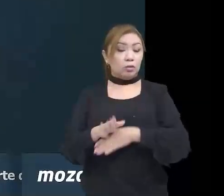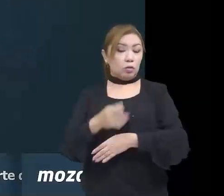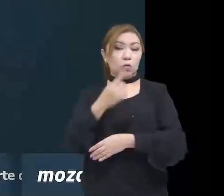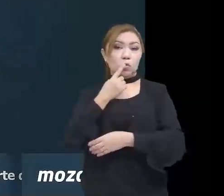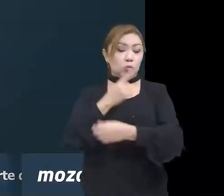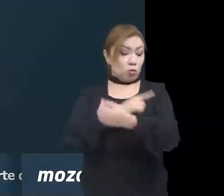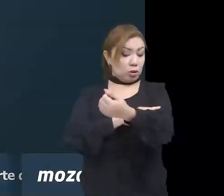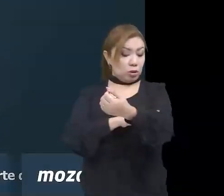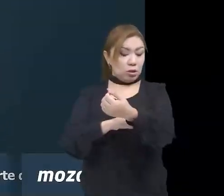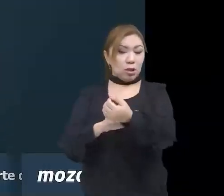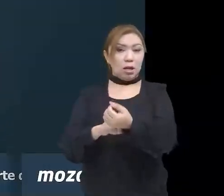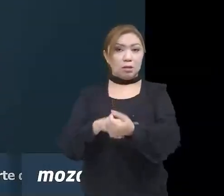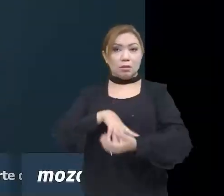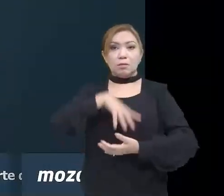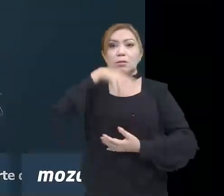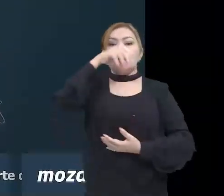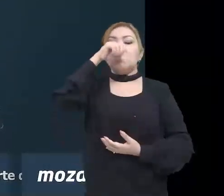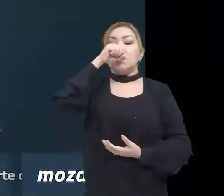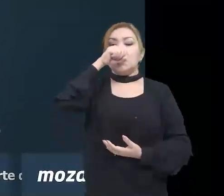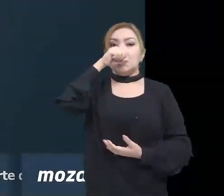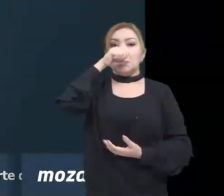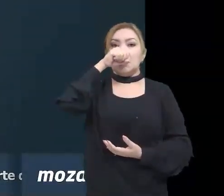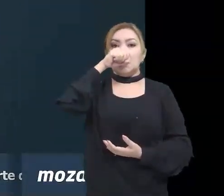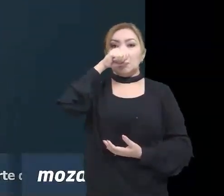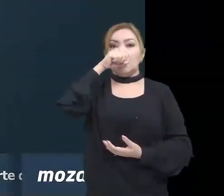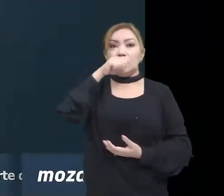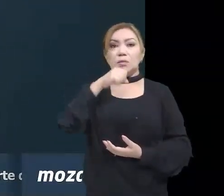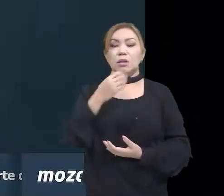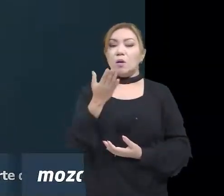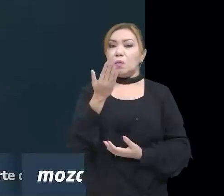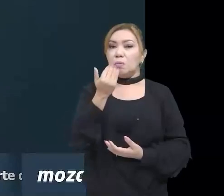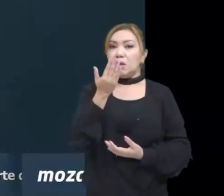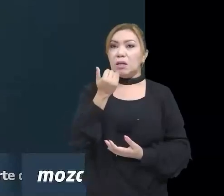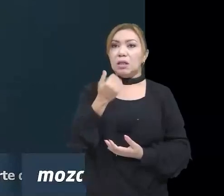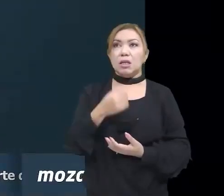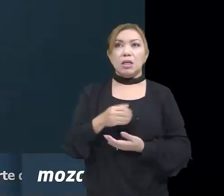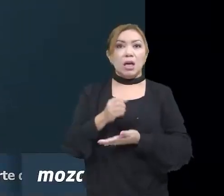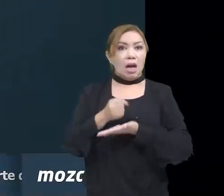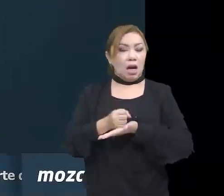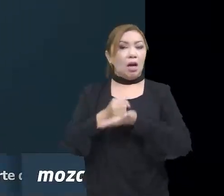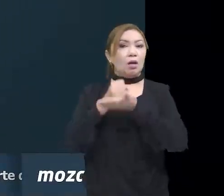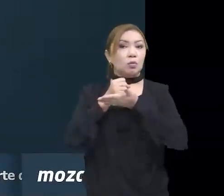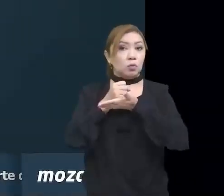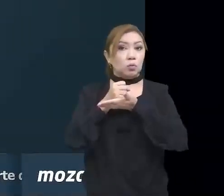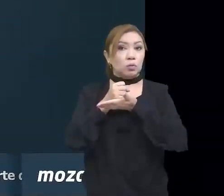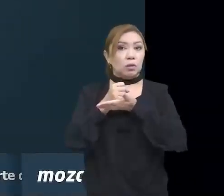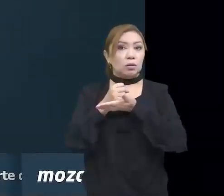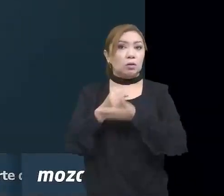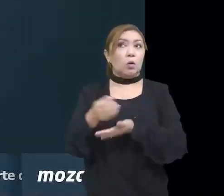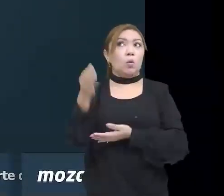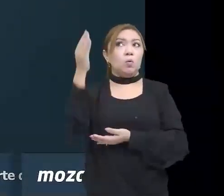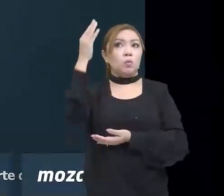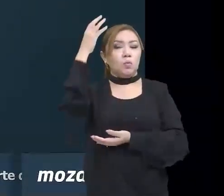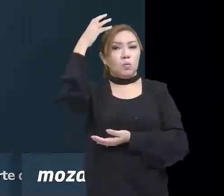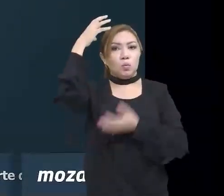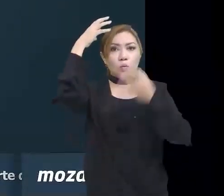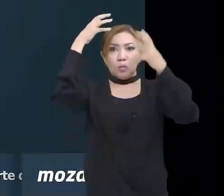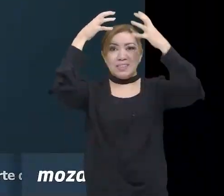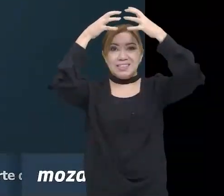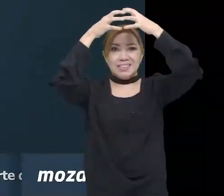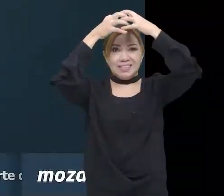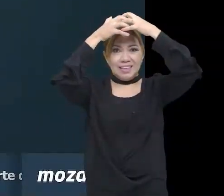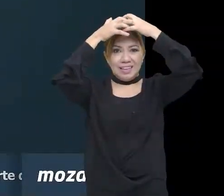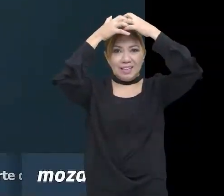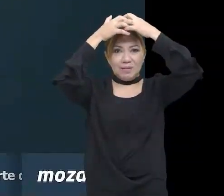na respiração, outros alimentos ajudam no cérebro. Por isso que nós precisamos desses alimentos e